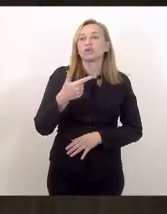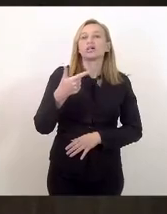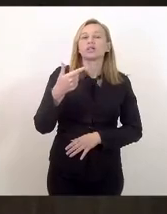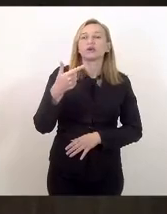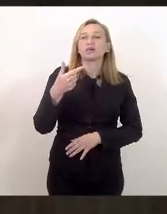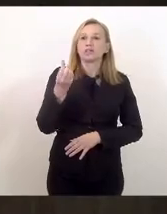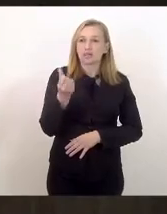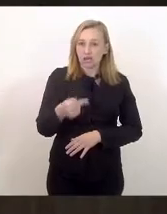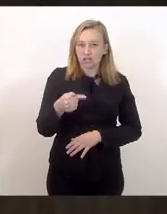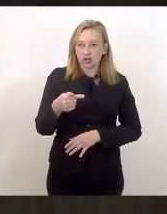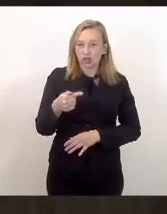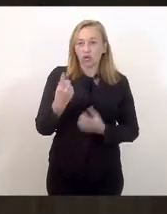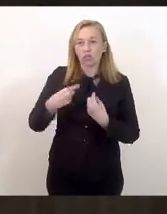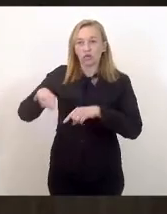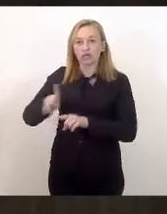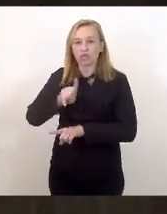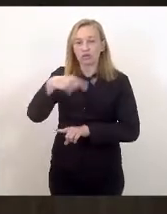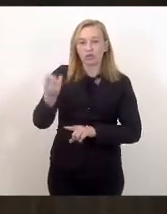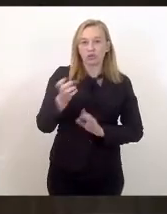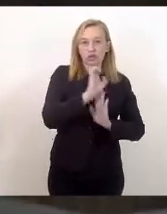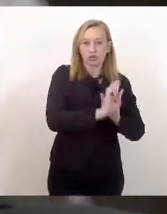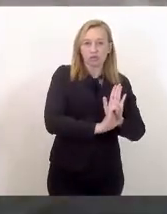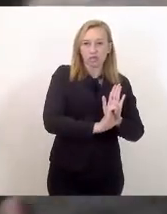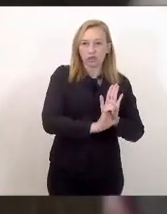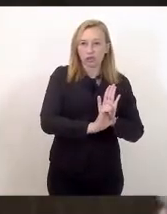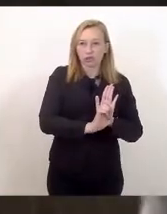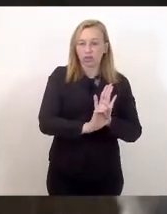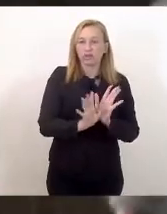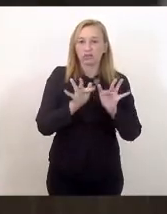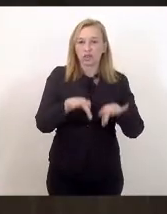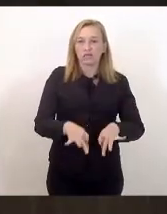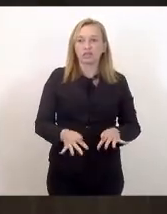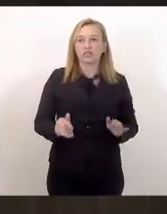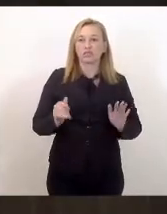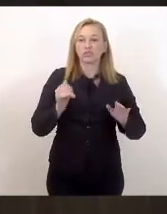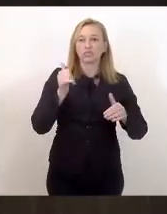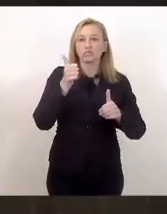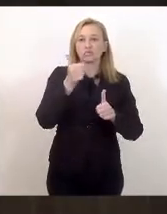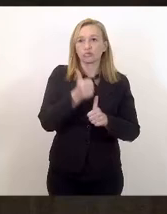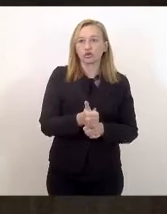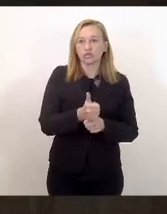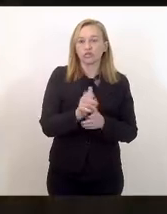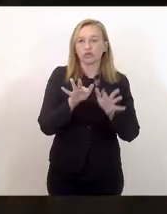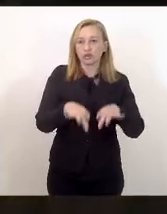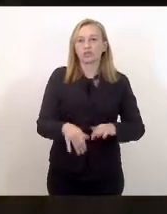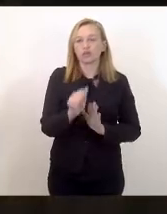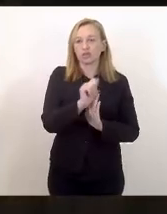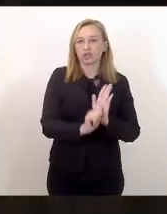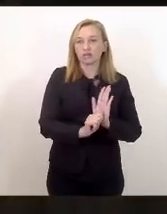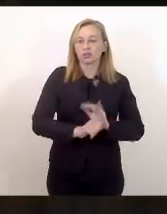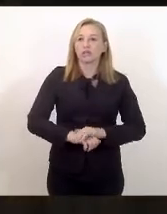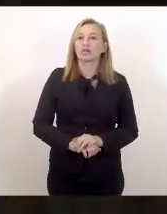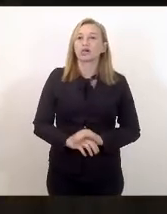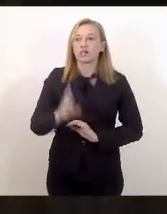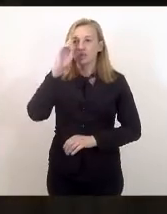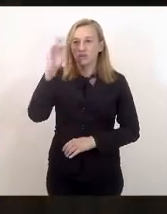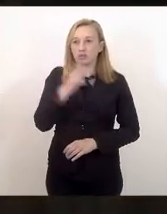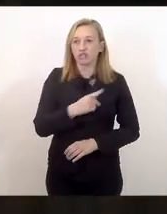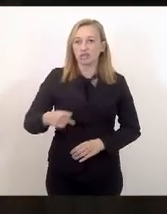emenda 7, contrárias às demais emendas, concluindo por substitutivo, pedindo forma final de redação. Senhor presidente,